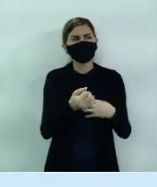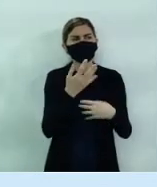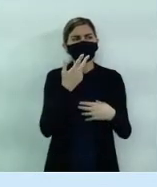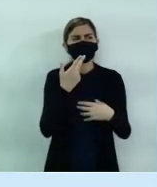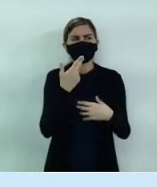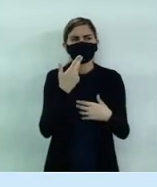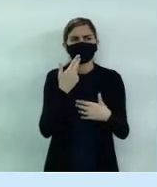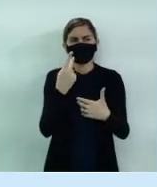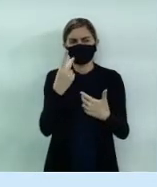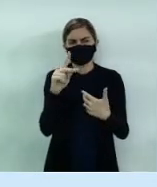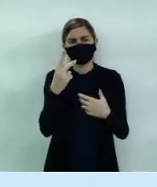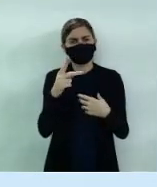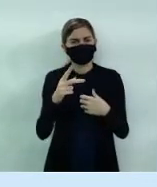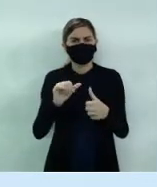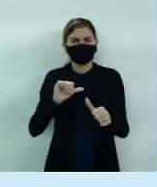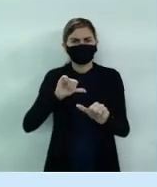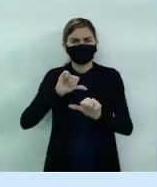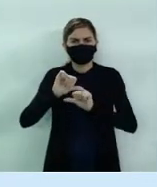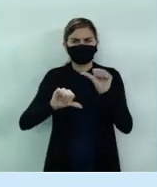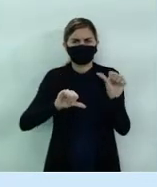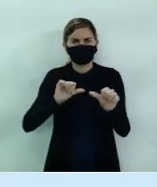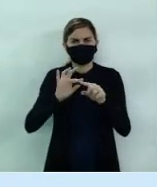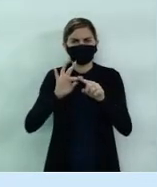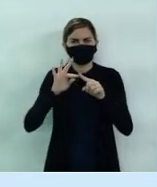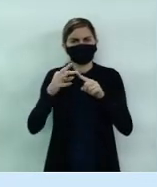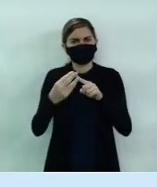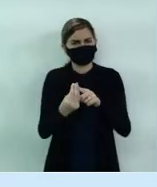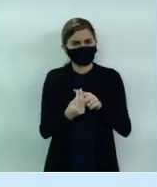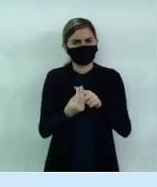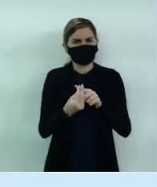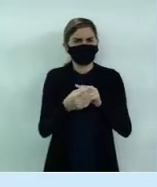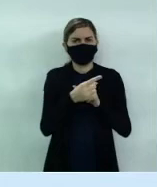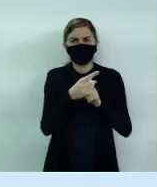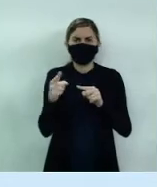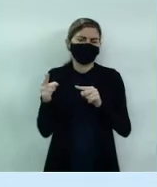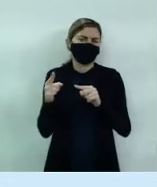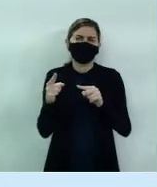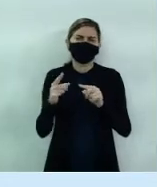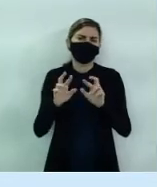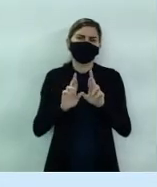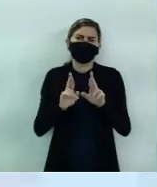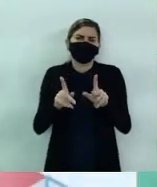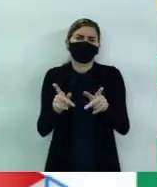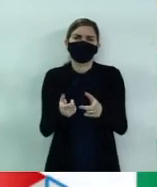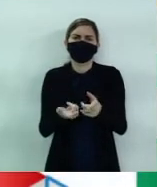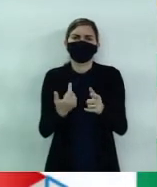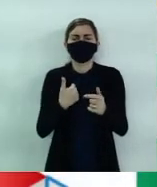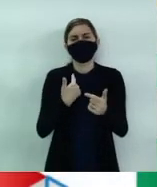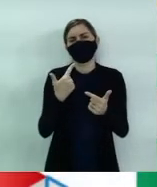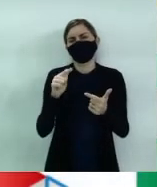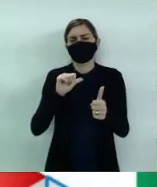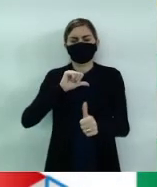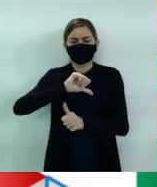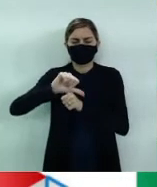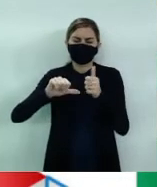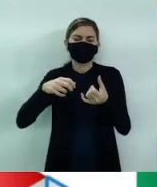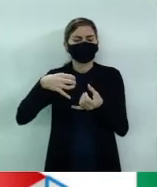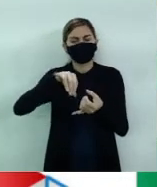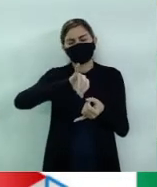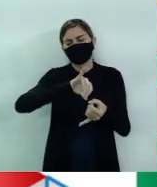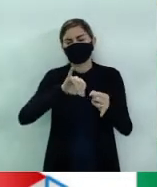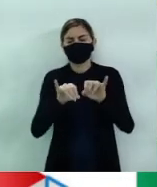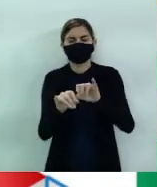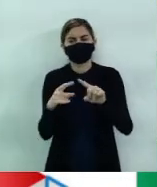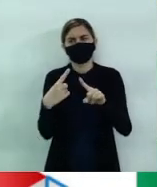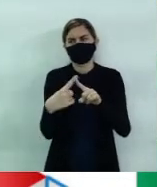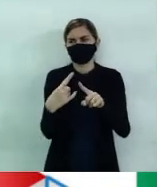aí dessa transformação física, ela já vai ser bem diferente, né, de uma transformação química. Porque em